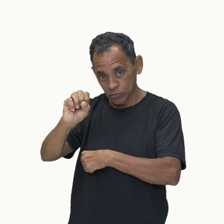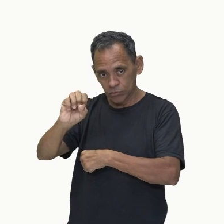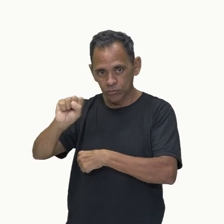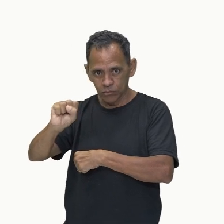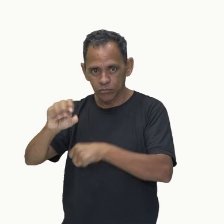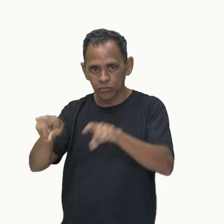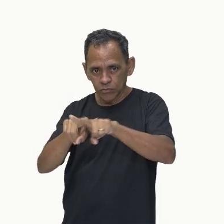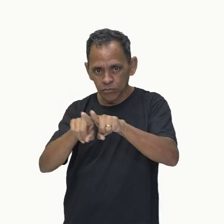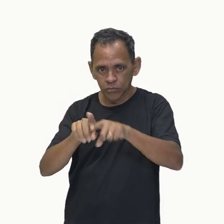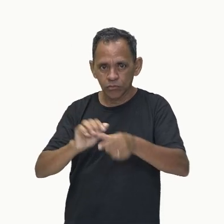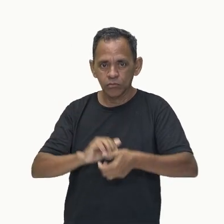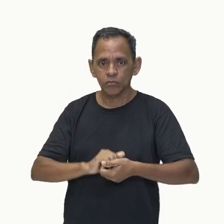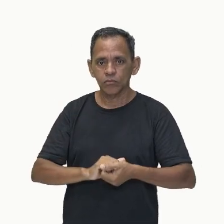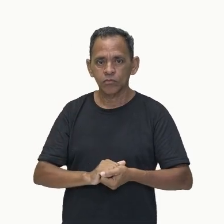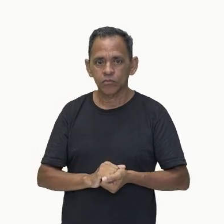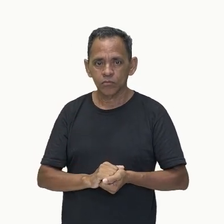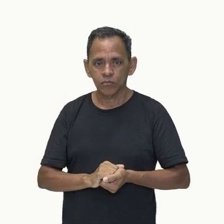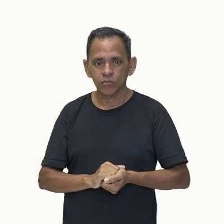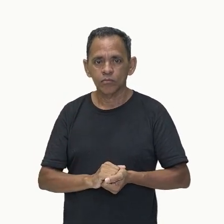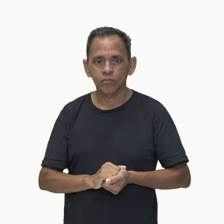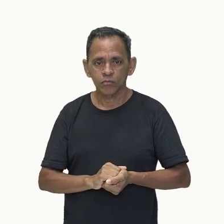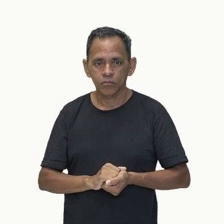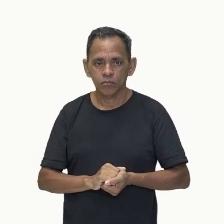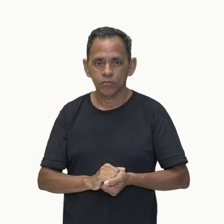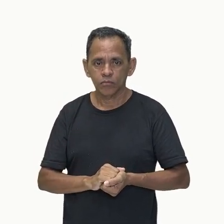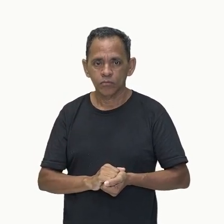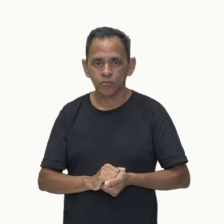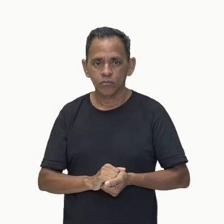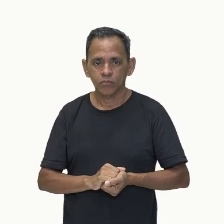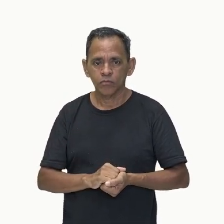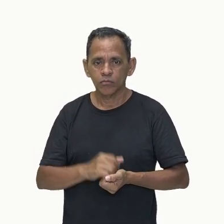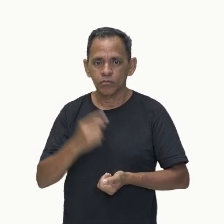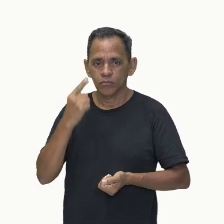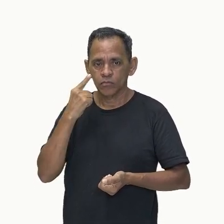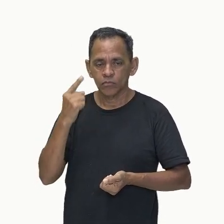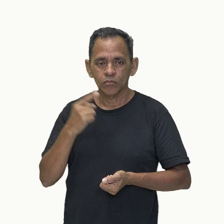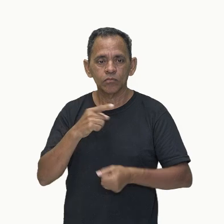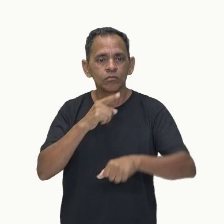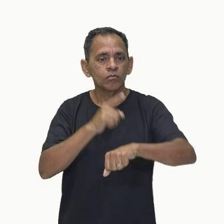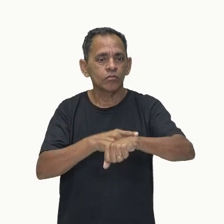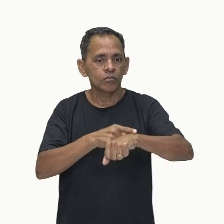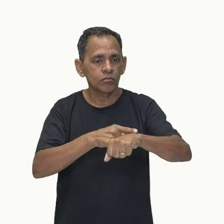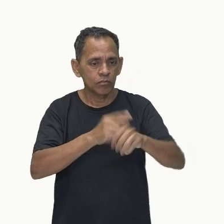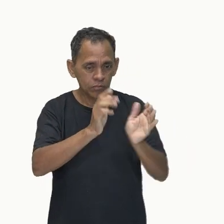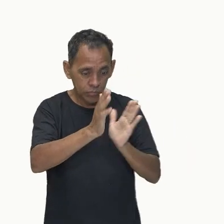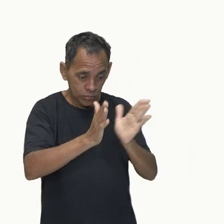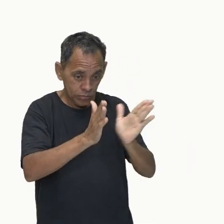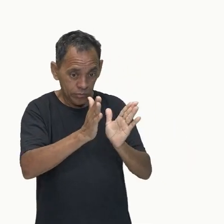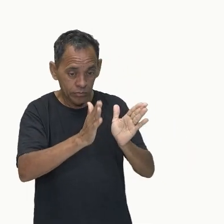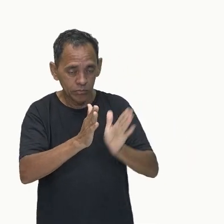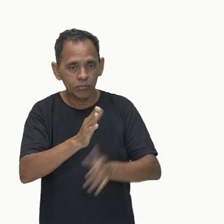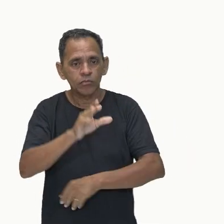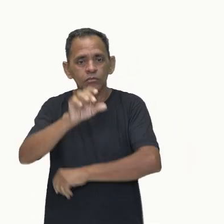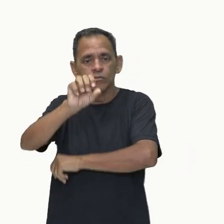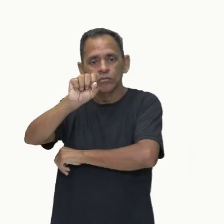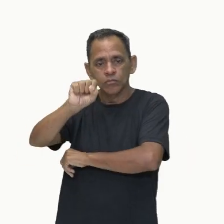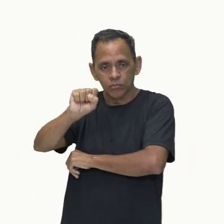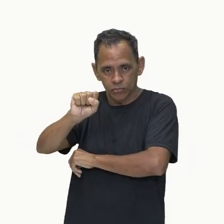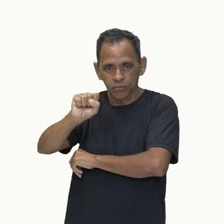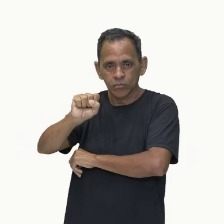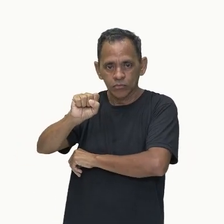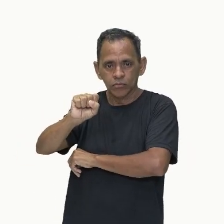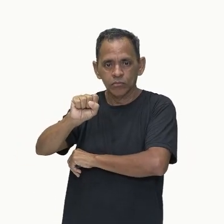pessoal? 8 segundos, tá, pessoal? Então, no tempo de 8 segundos, essa bola de golfe vai passar aí